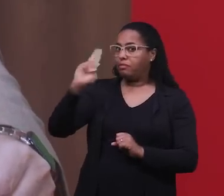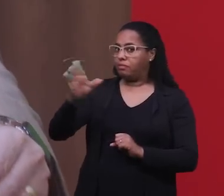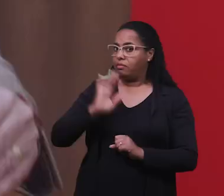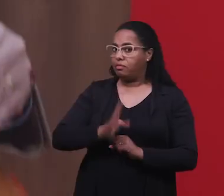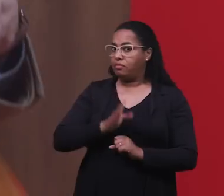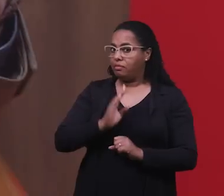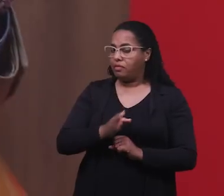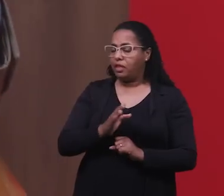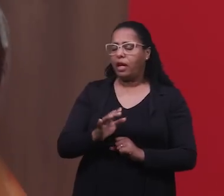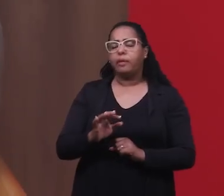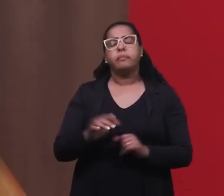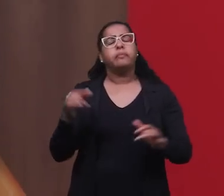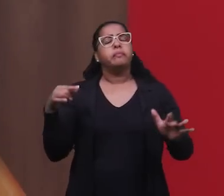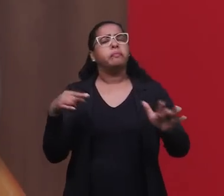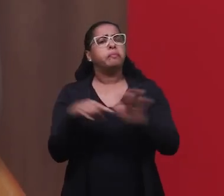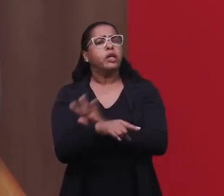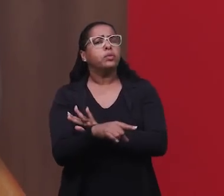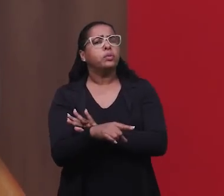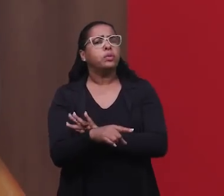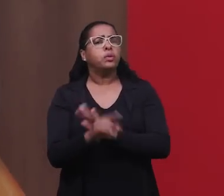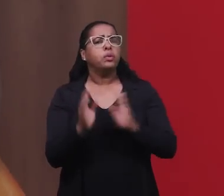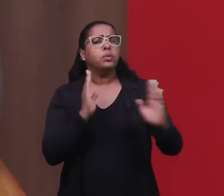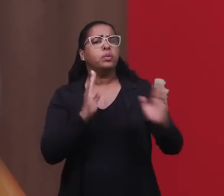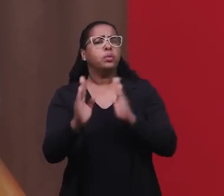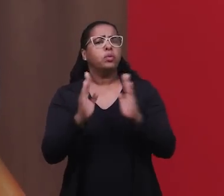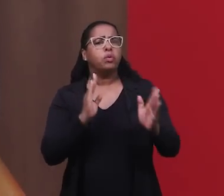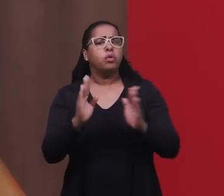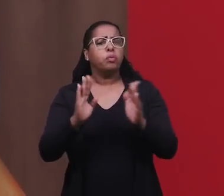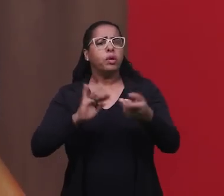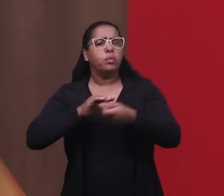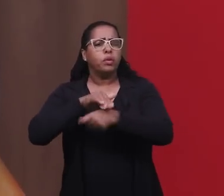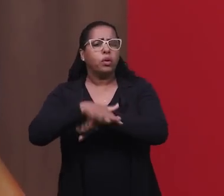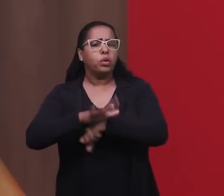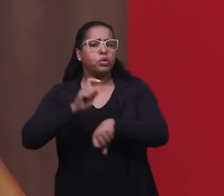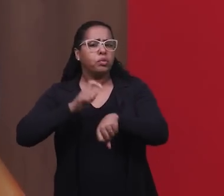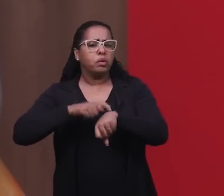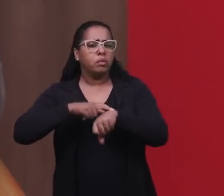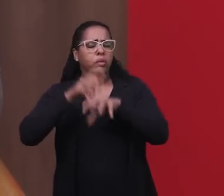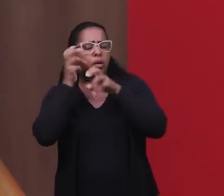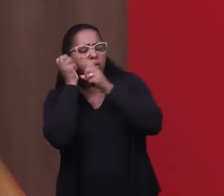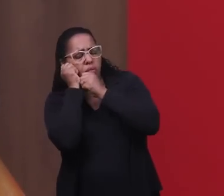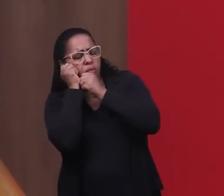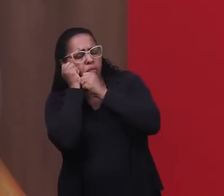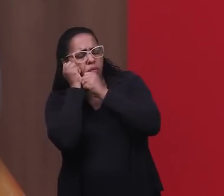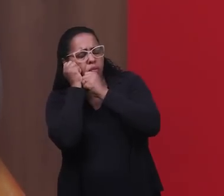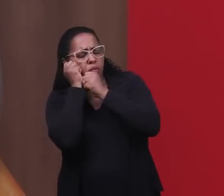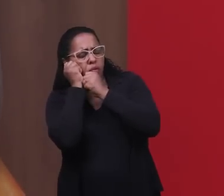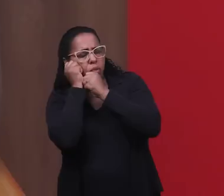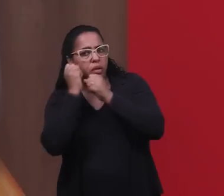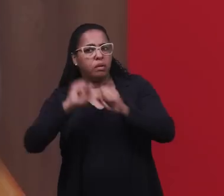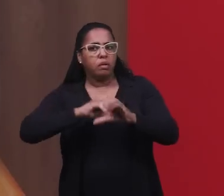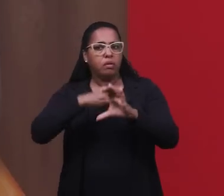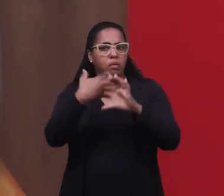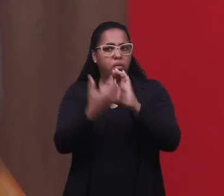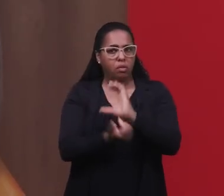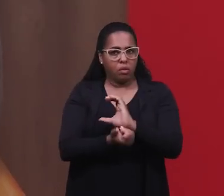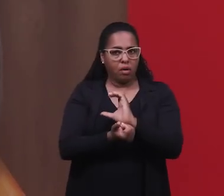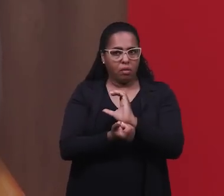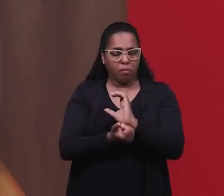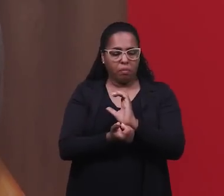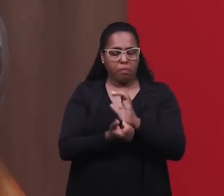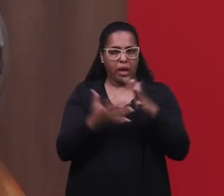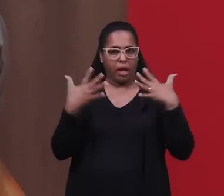Senhor. Então você pergunta assim, mas de noite não é hora de dormir? No